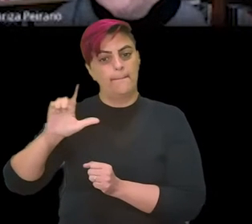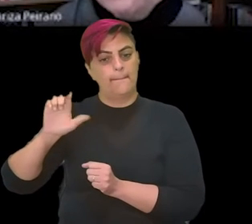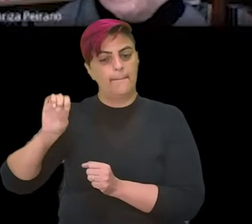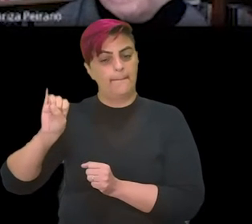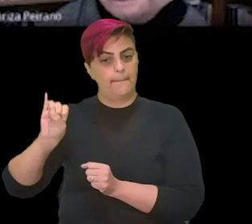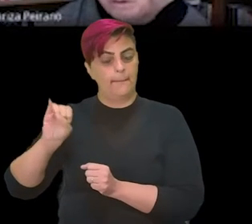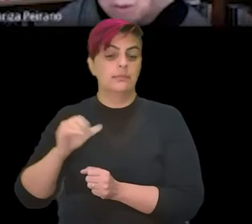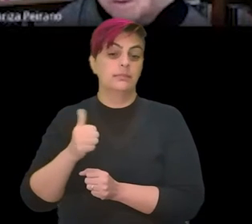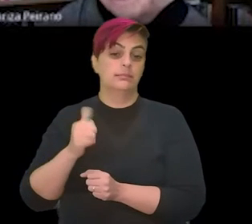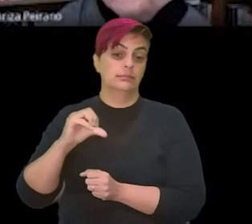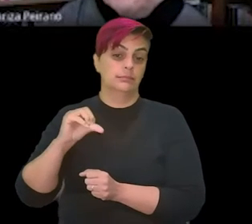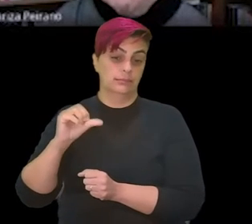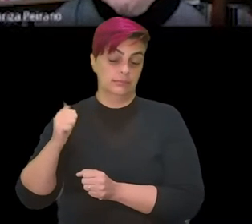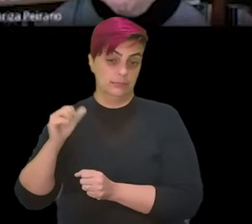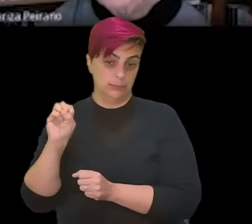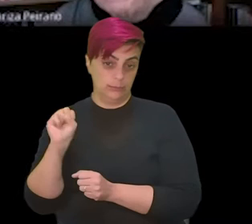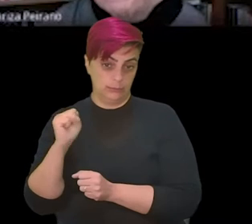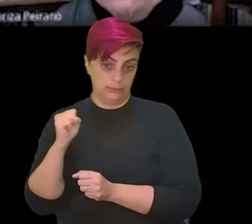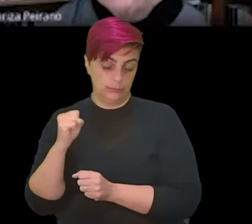em 1918,